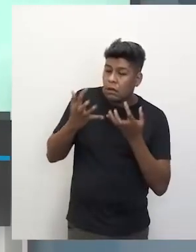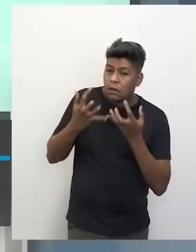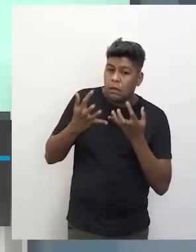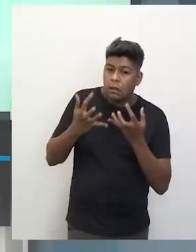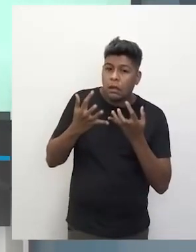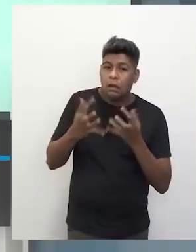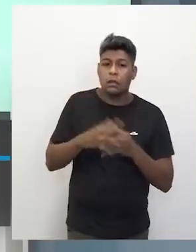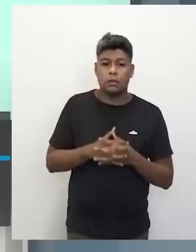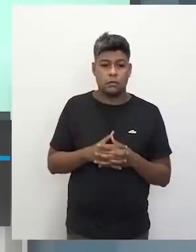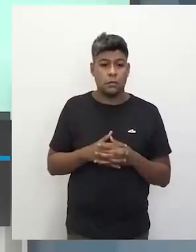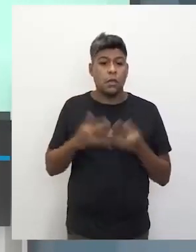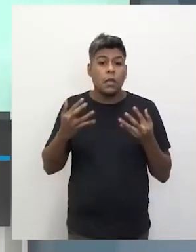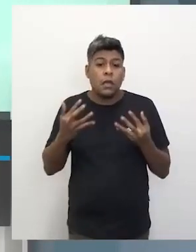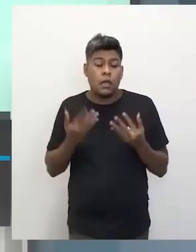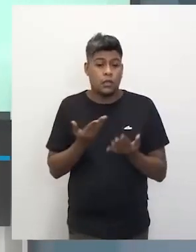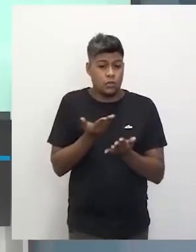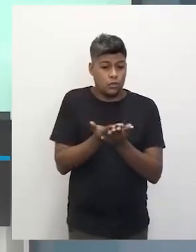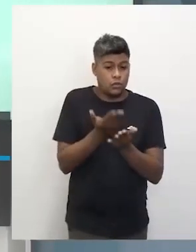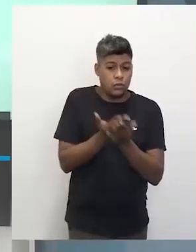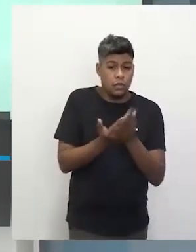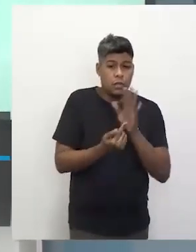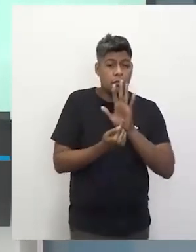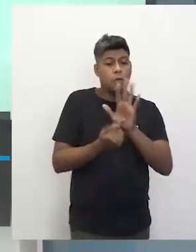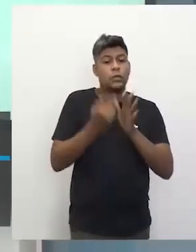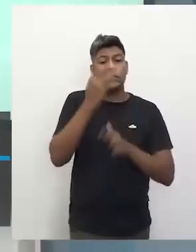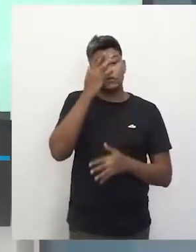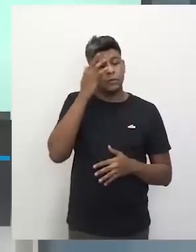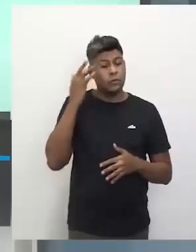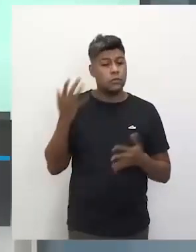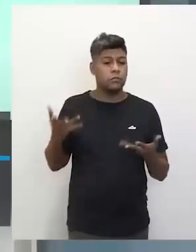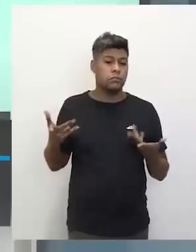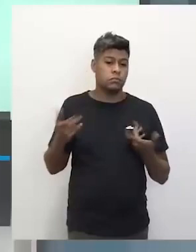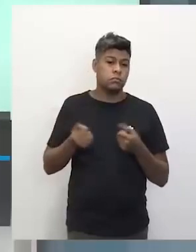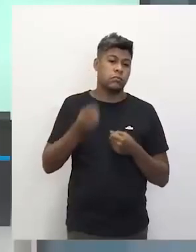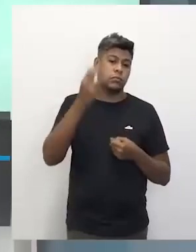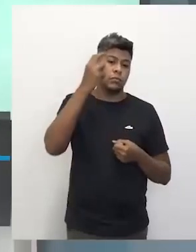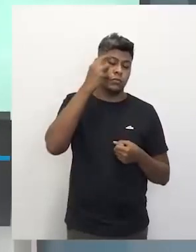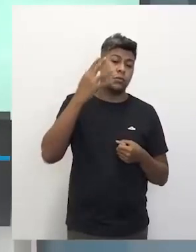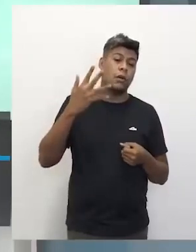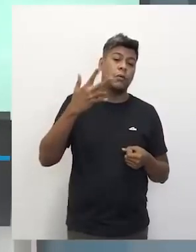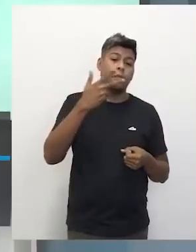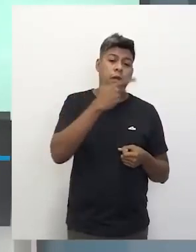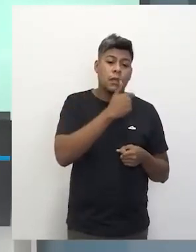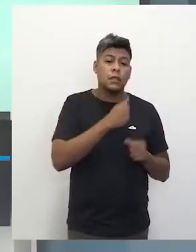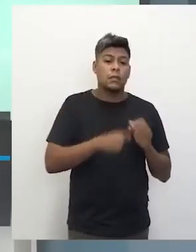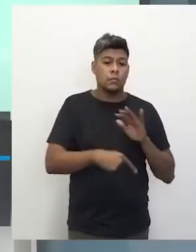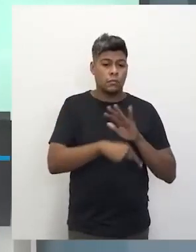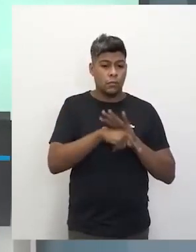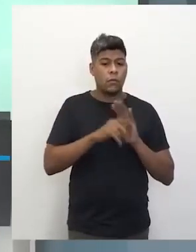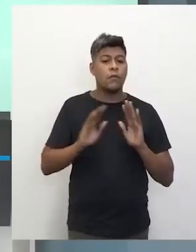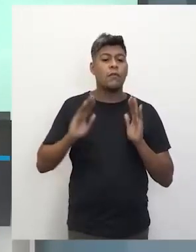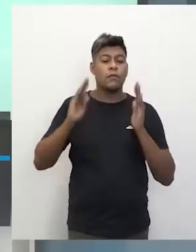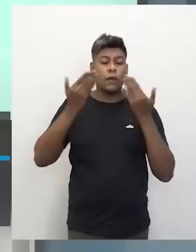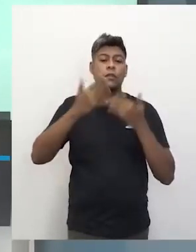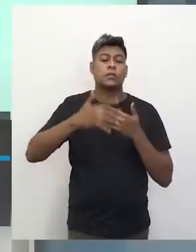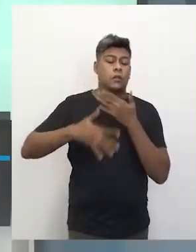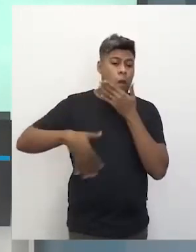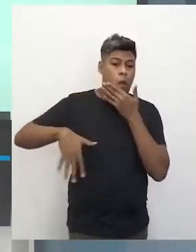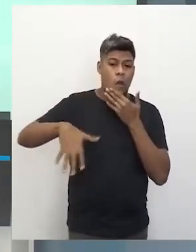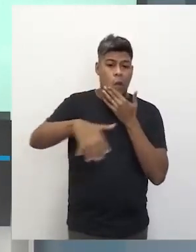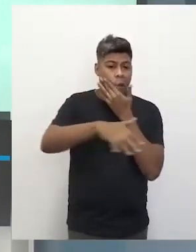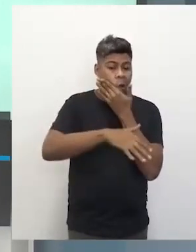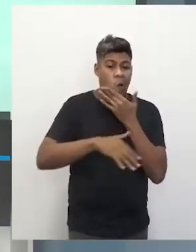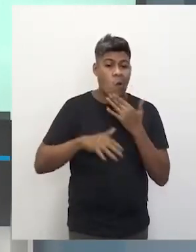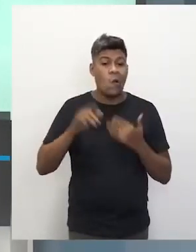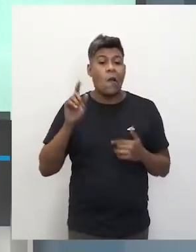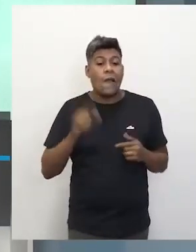João. E quer estudar, e quer mostrar para as pessoas a riqueza cultural, a beleza, né, das nossas festas populares. Né? E